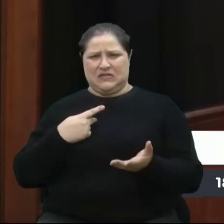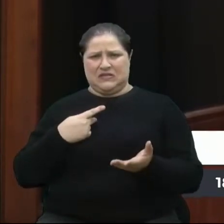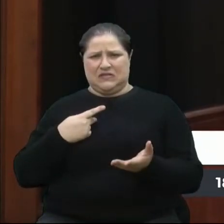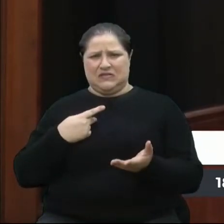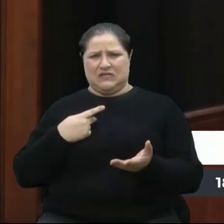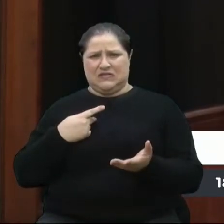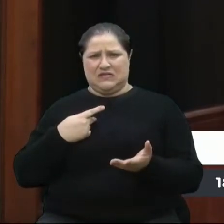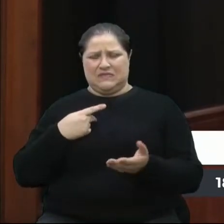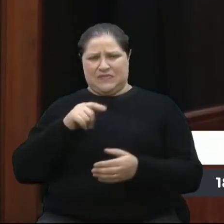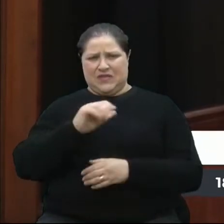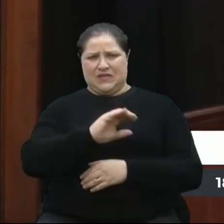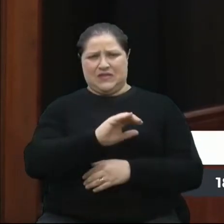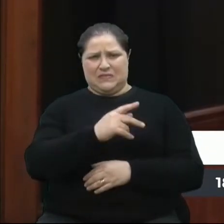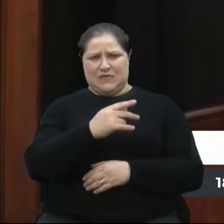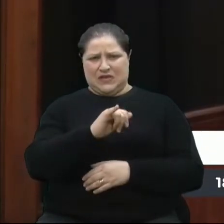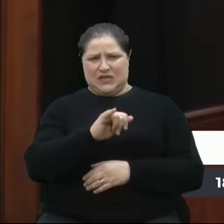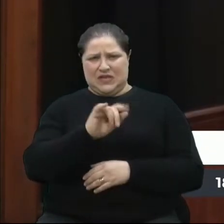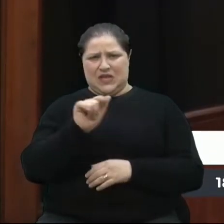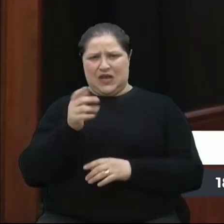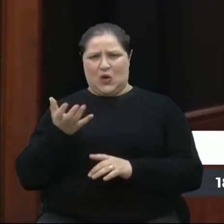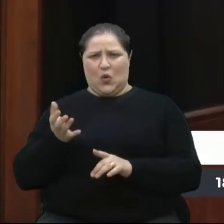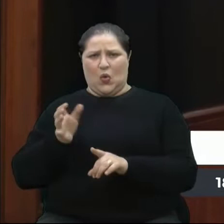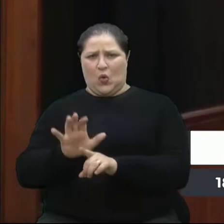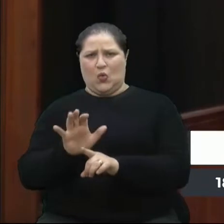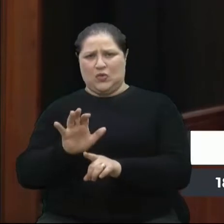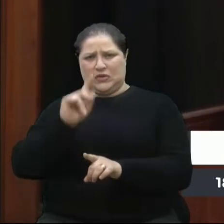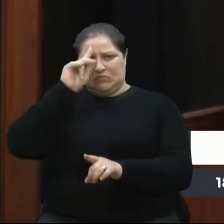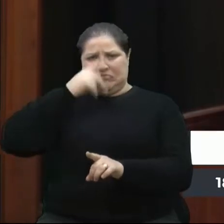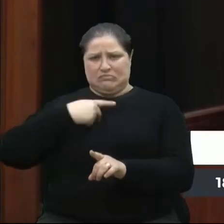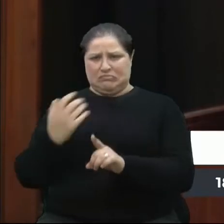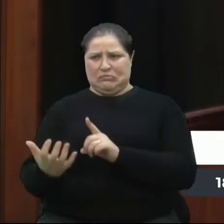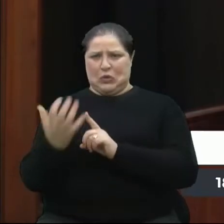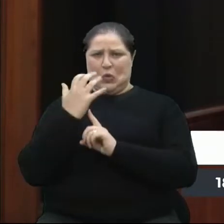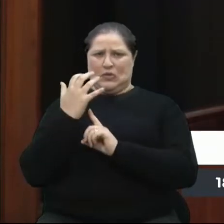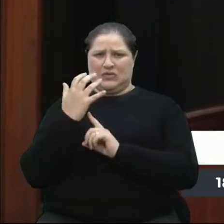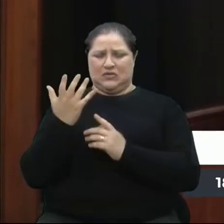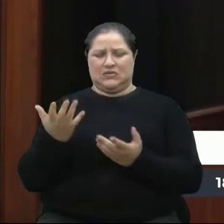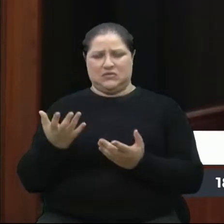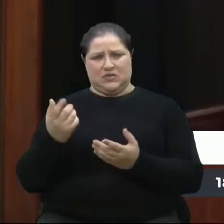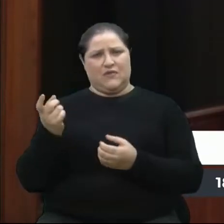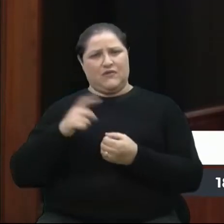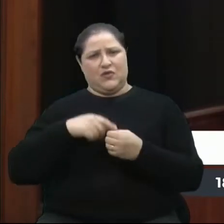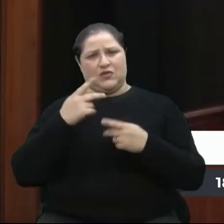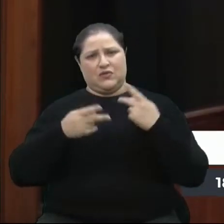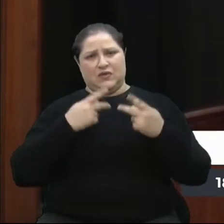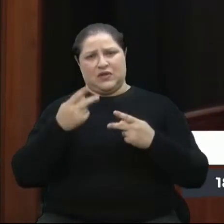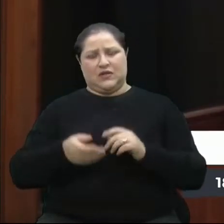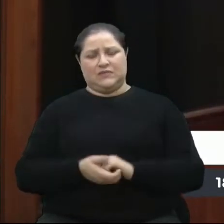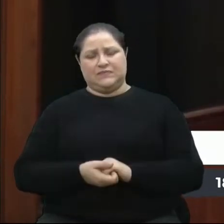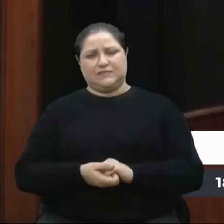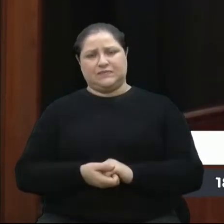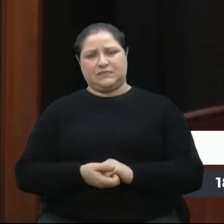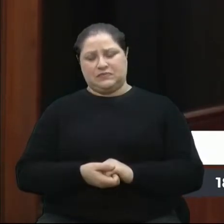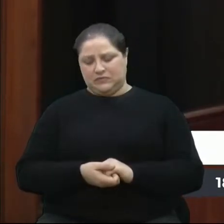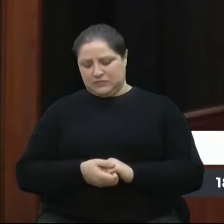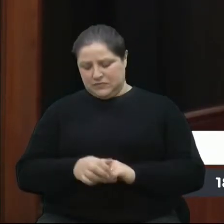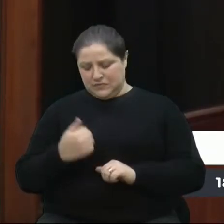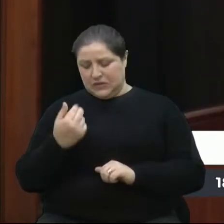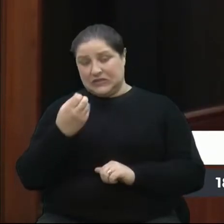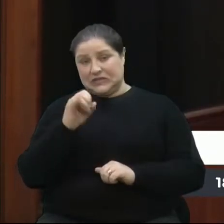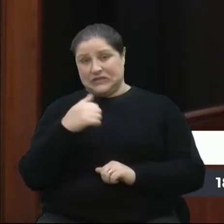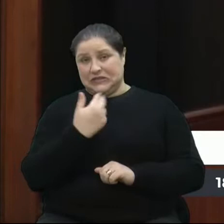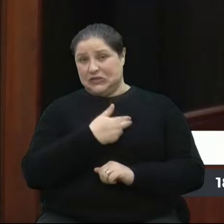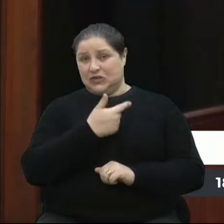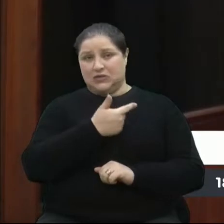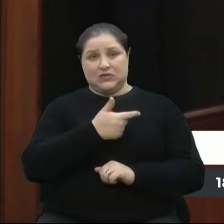Uma CPI em oposição a si mesmo. Volto a dizer, se nós não